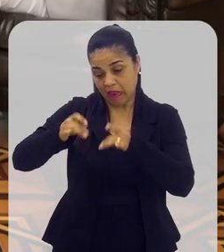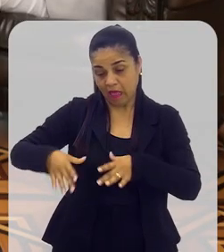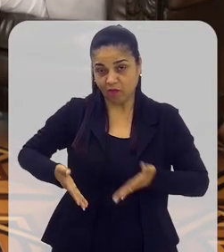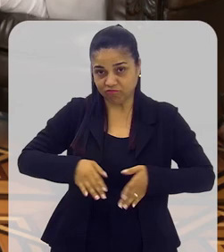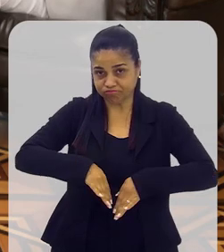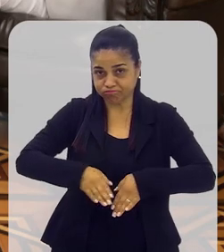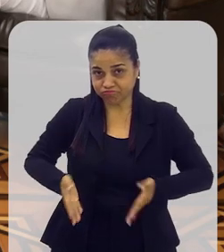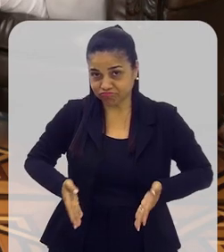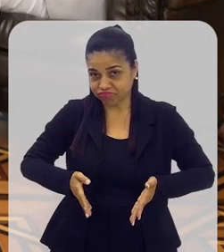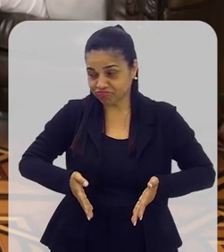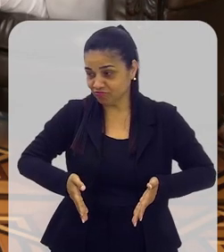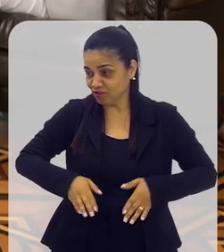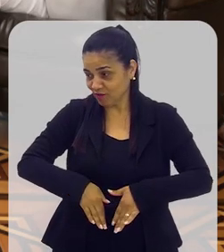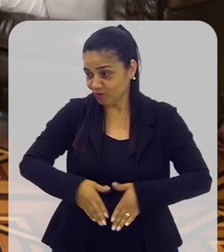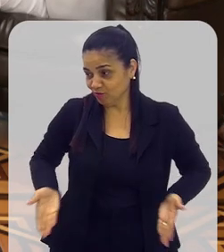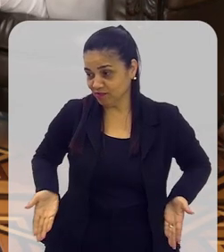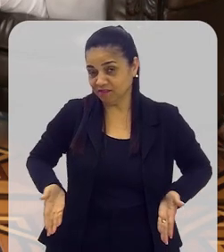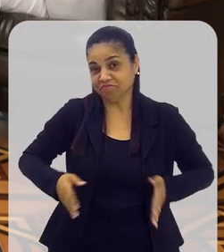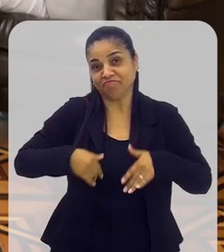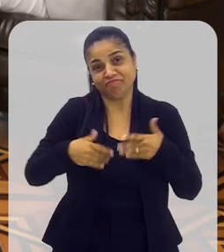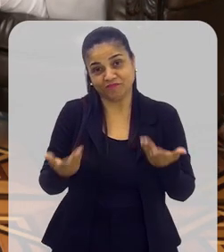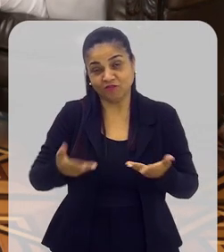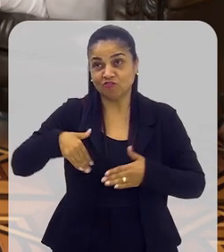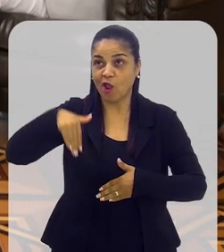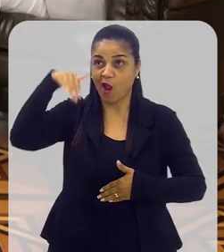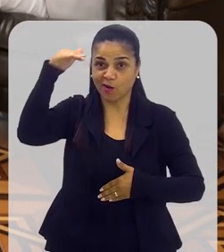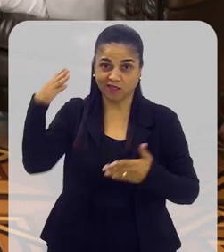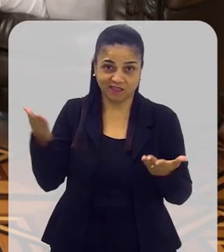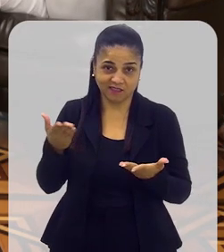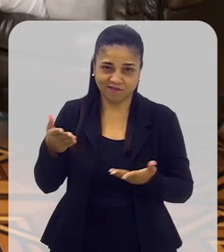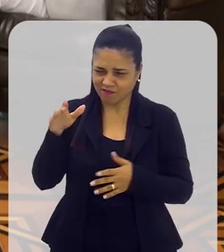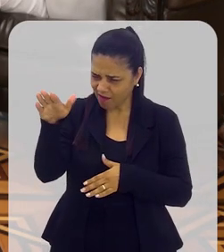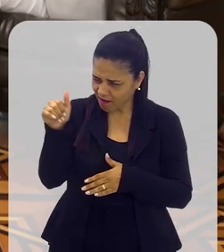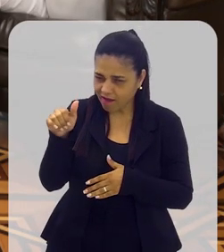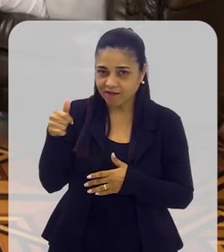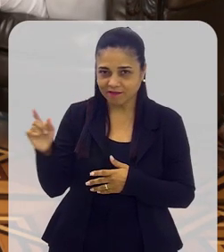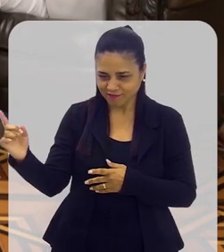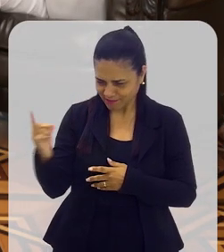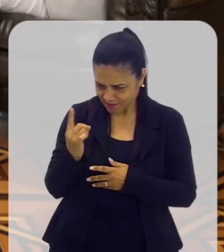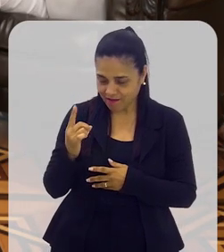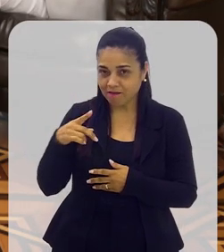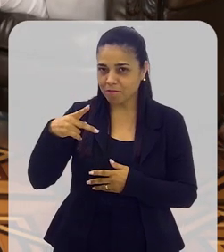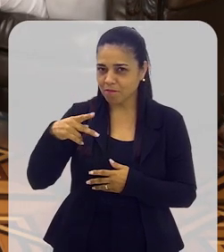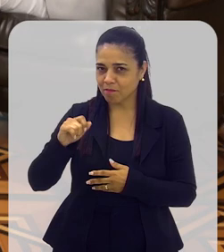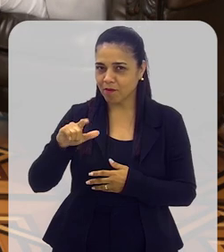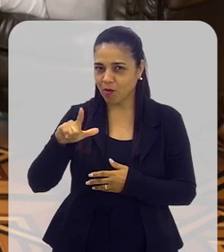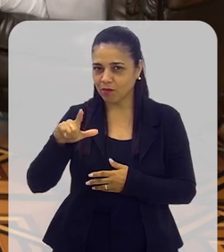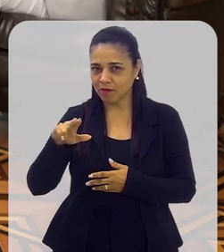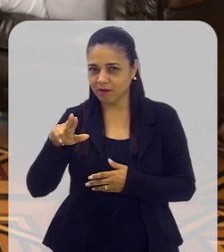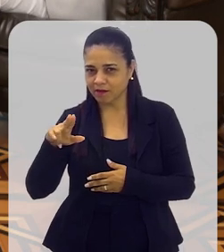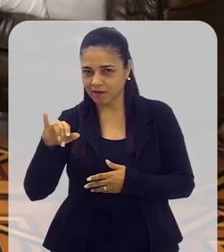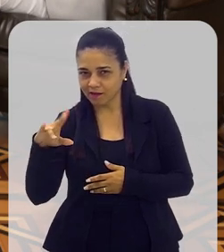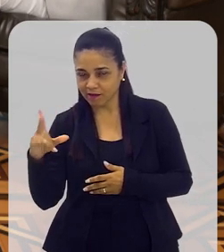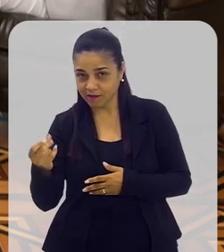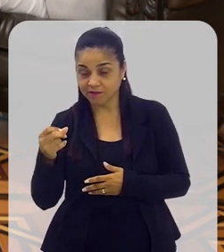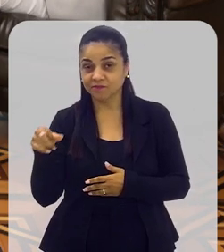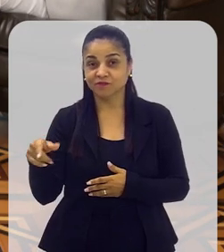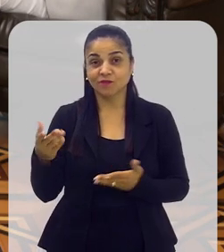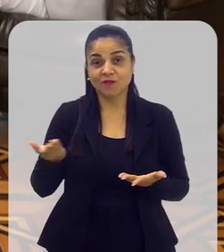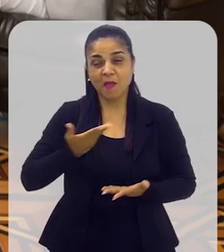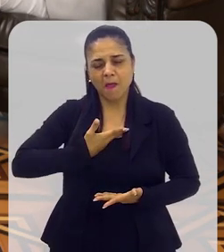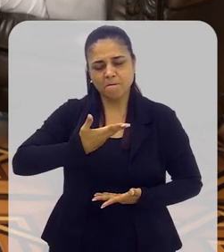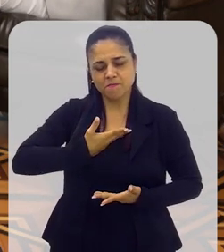inteligente. Paulinha, filha, vem cá me dar um beijo, vem. Vem cá, Paulinha. Compre esse boot lindo agora lá na sua pasta. Vem cá, Paulinha.